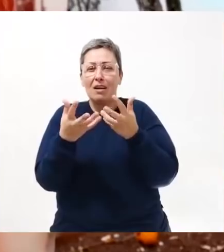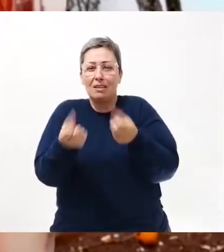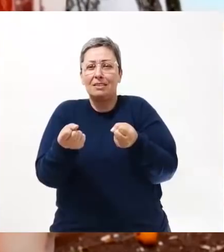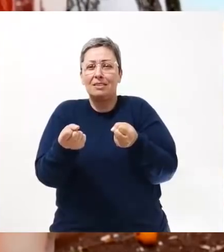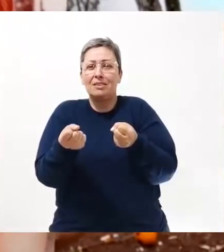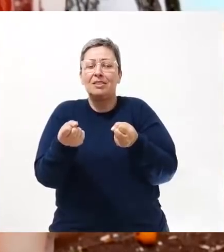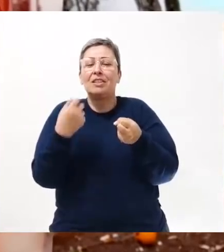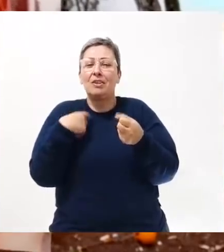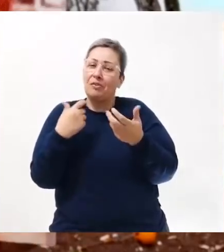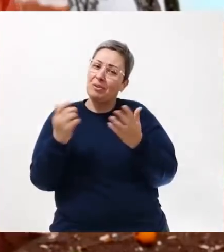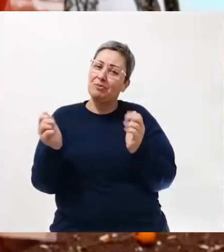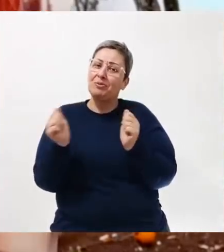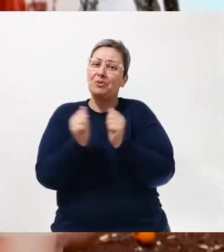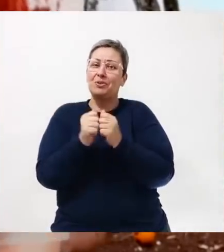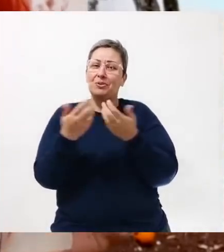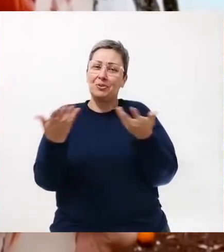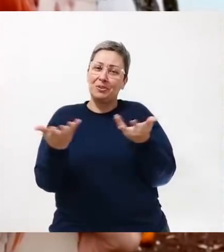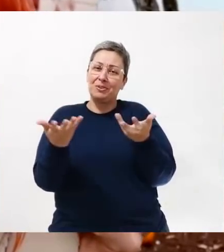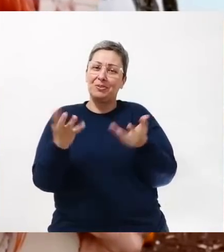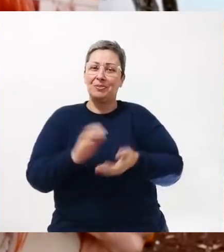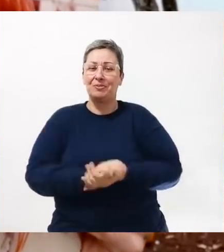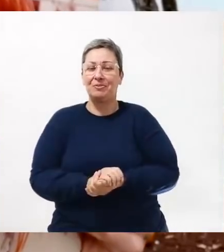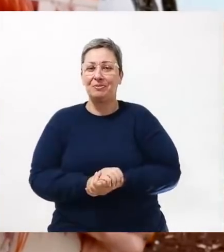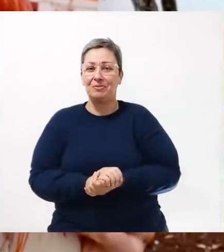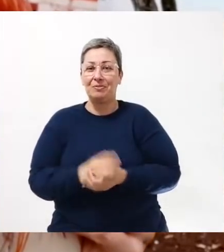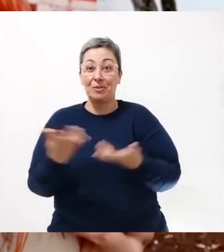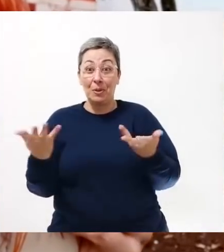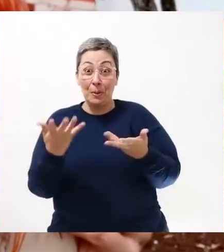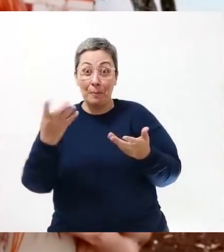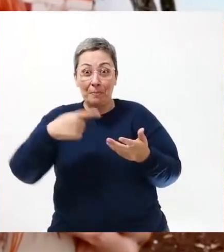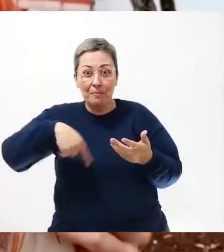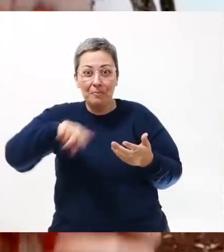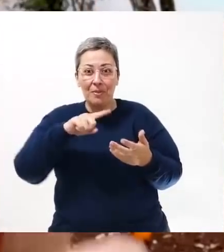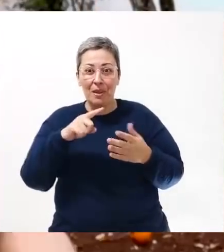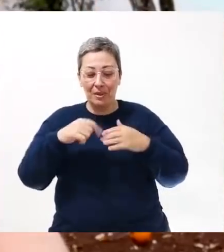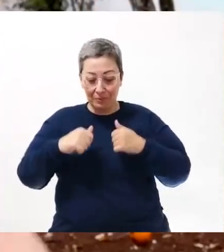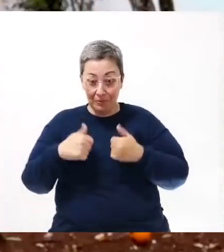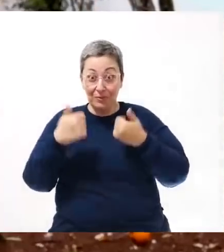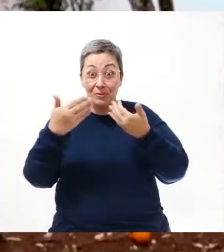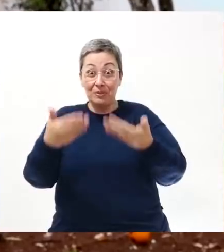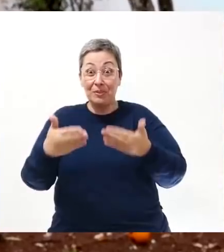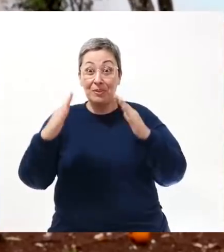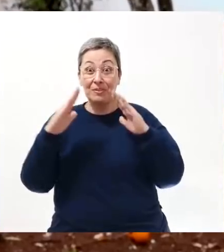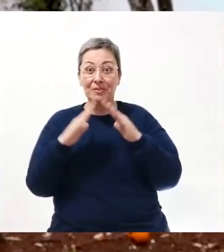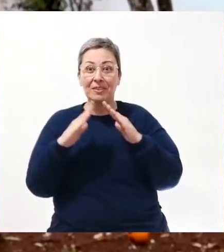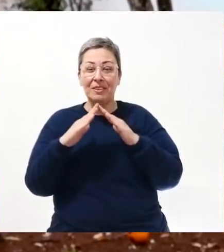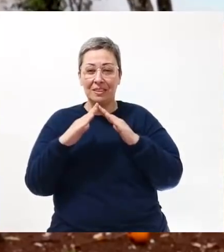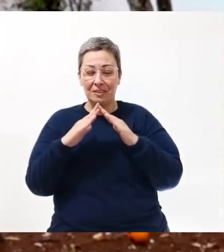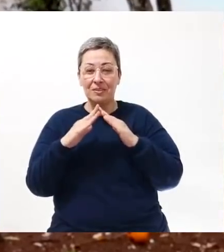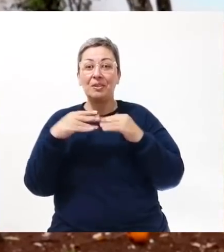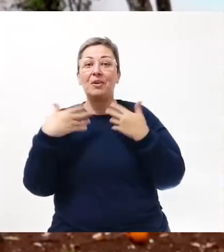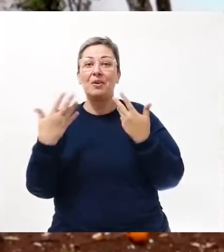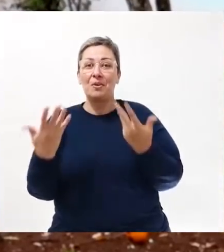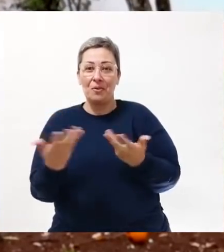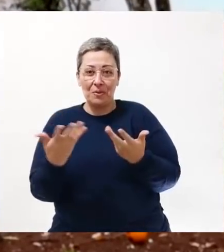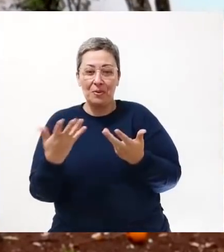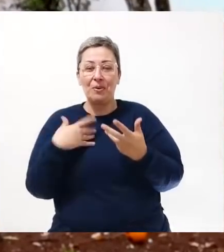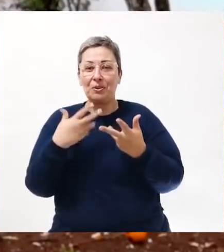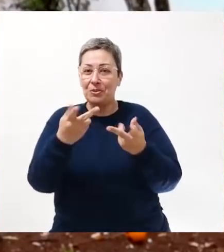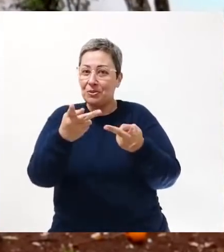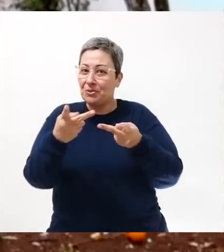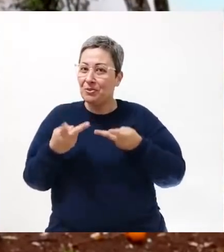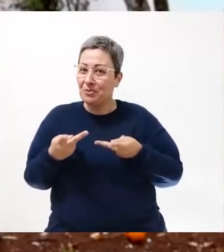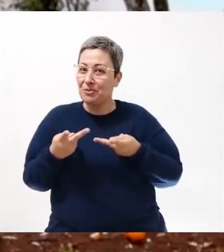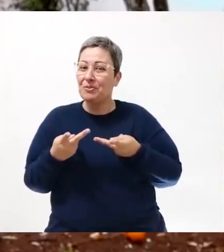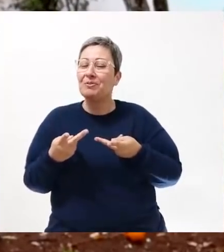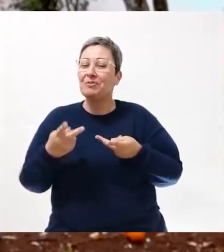as mãos para ela e viemos para cá, para o quintal da minha casa.